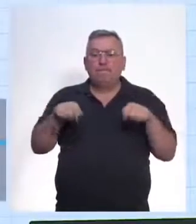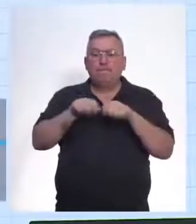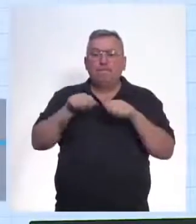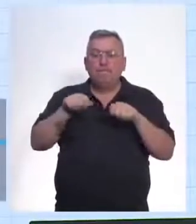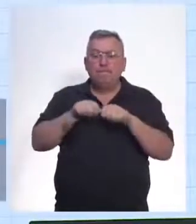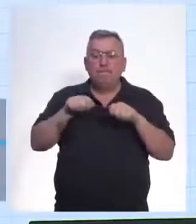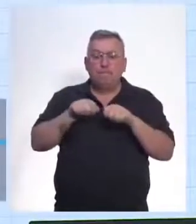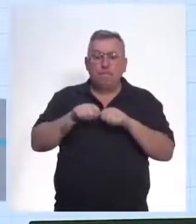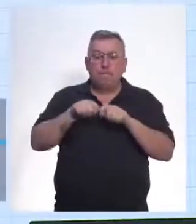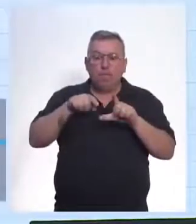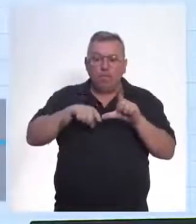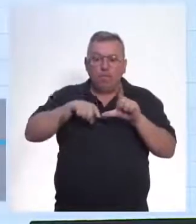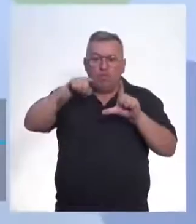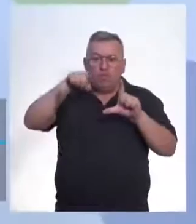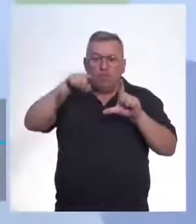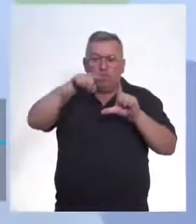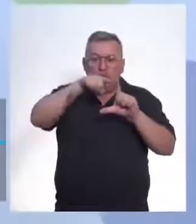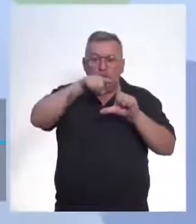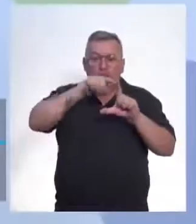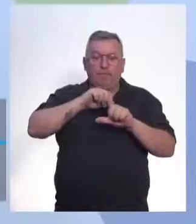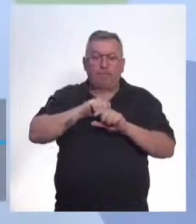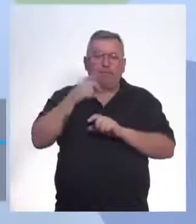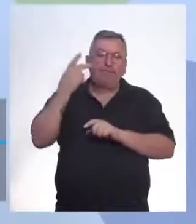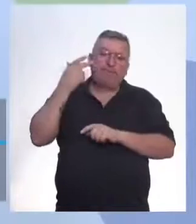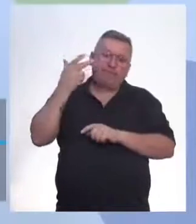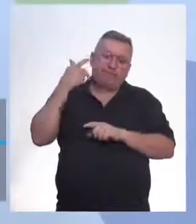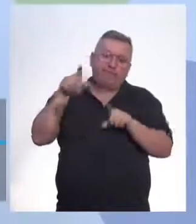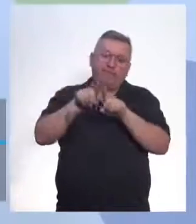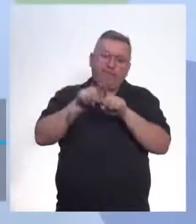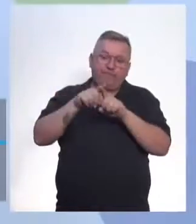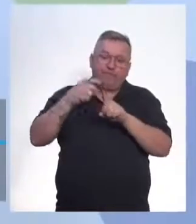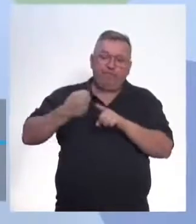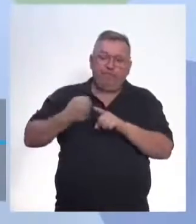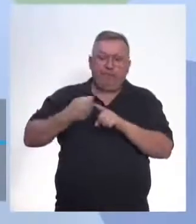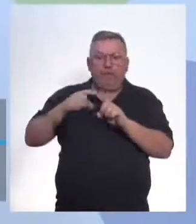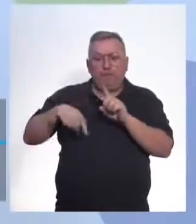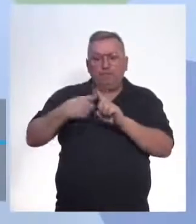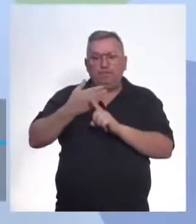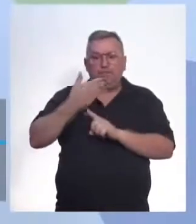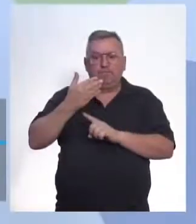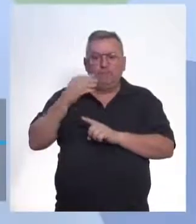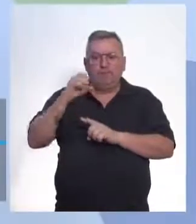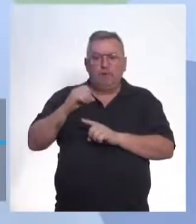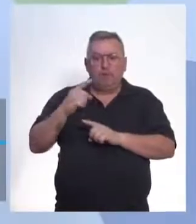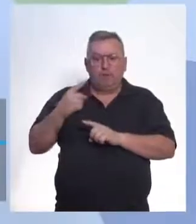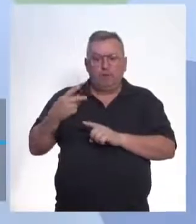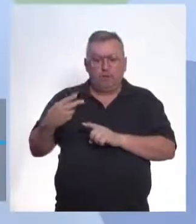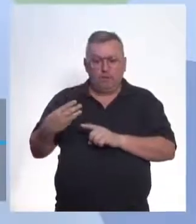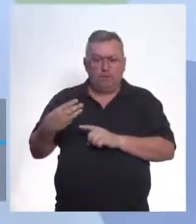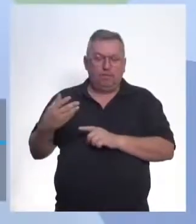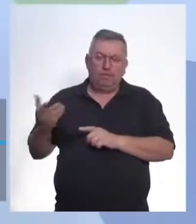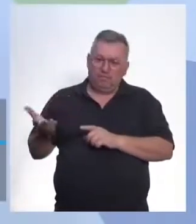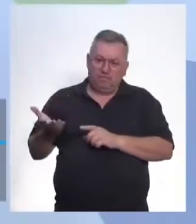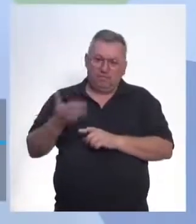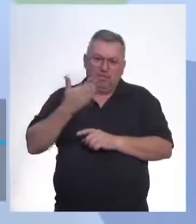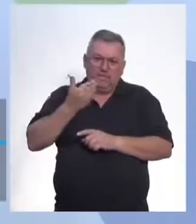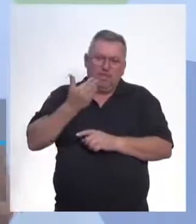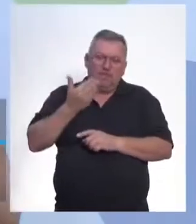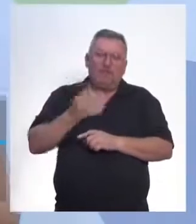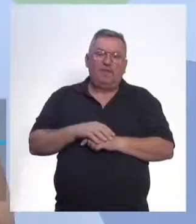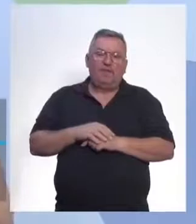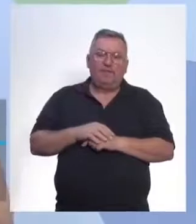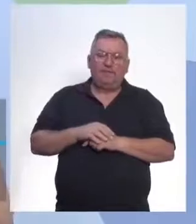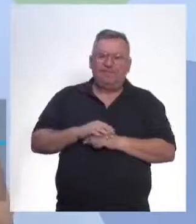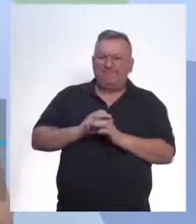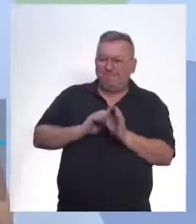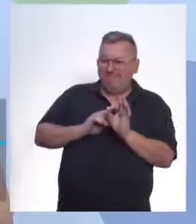traçado da representação, não é isso, Jonas? Sim, e geralmente também é os números mais fáceis, né? 0, 1 e 2 é mais fácil fazer também, né?